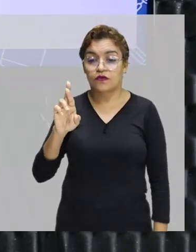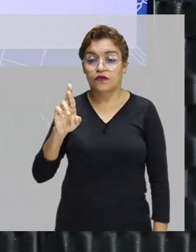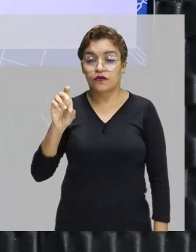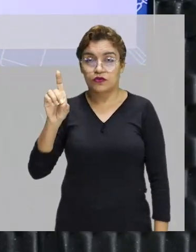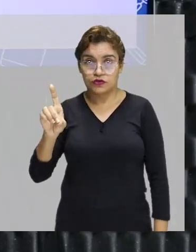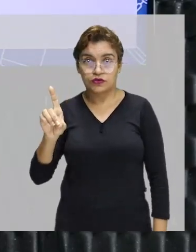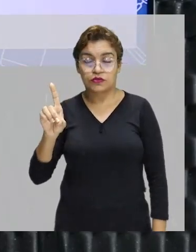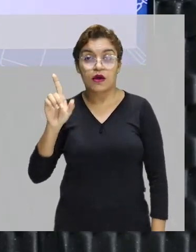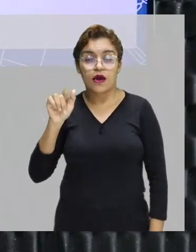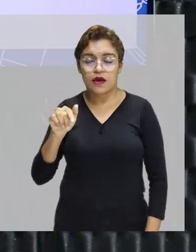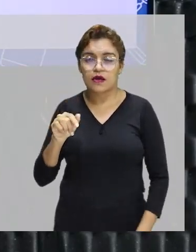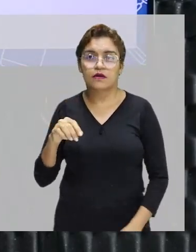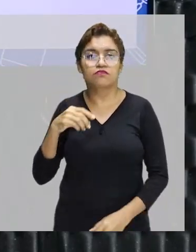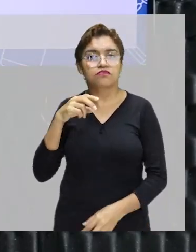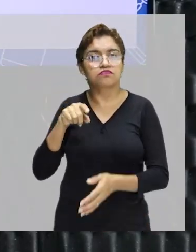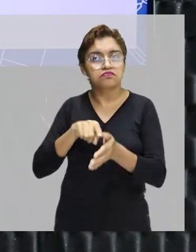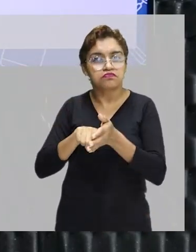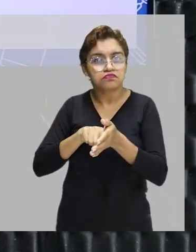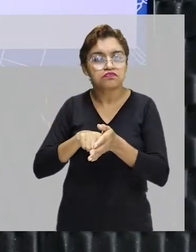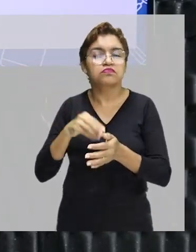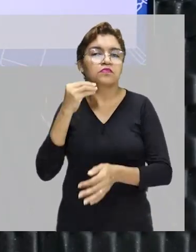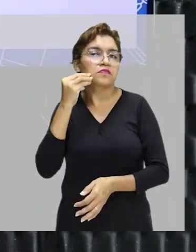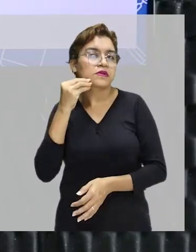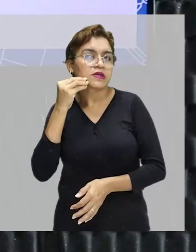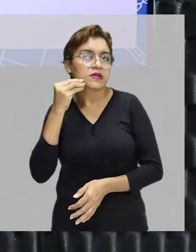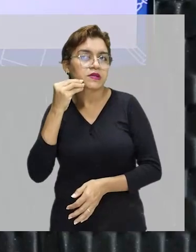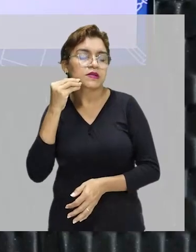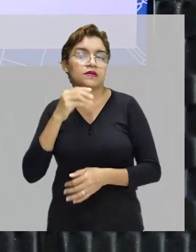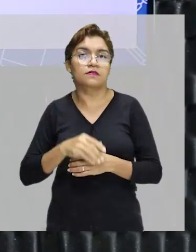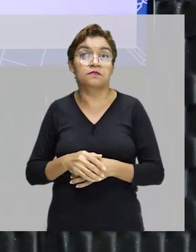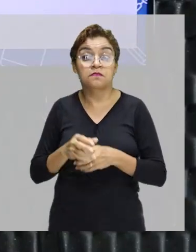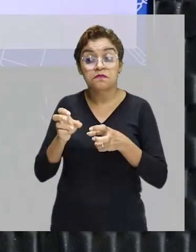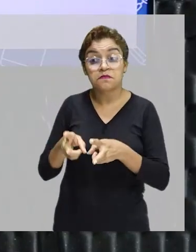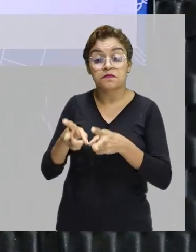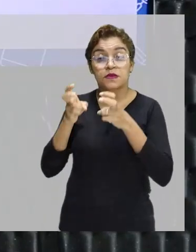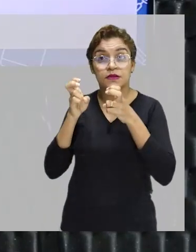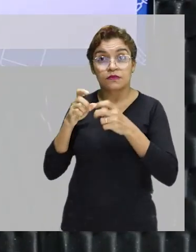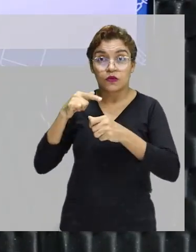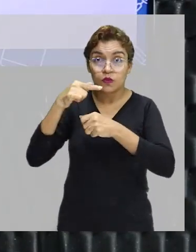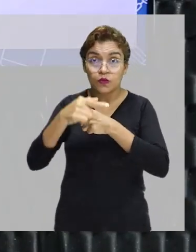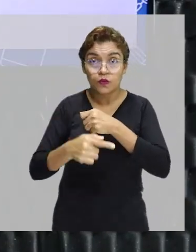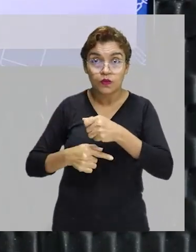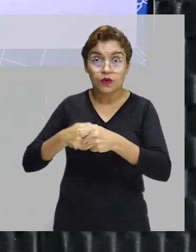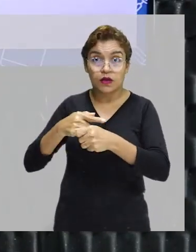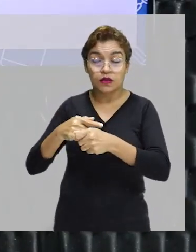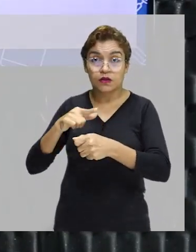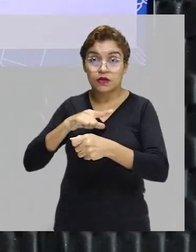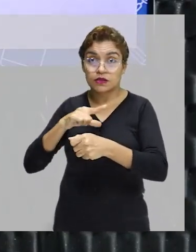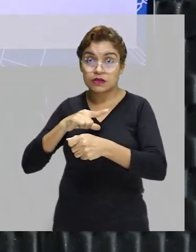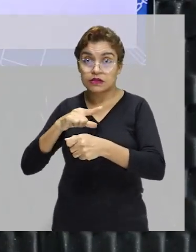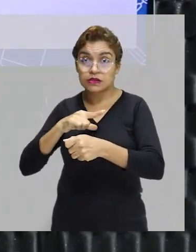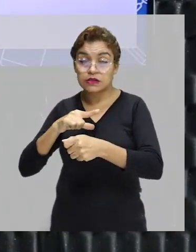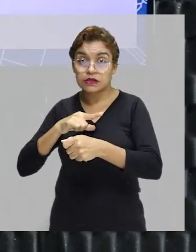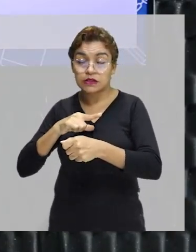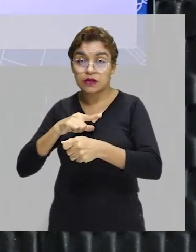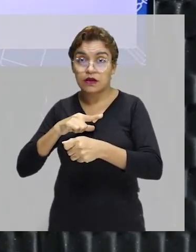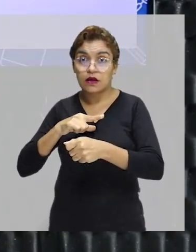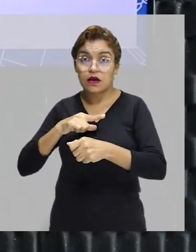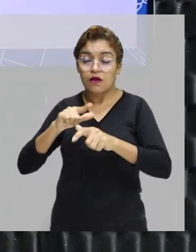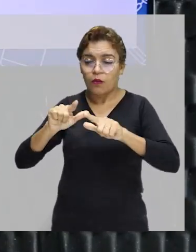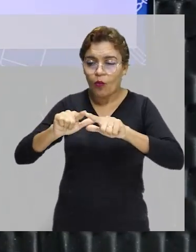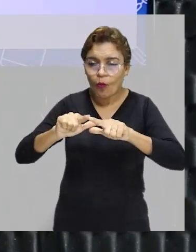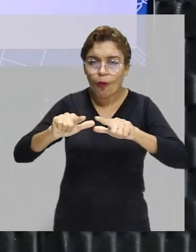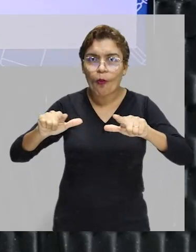já comentamos inicialmente, ele percebeu que o átomo apresentava um grande espaço